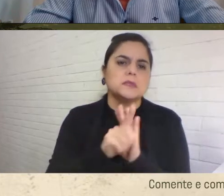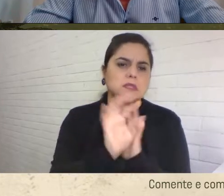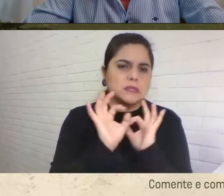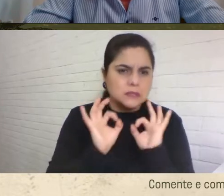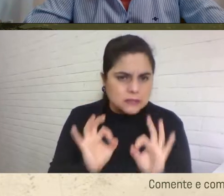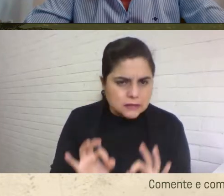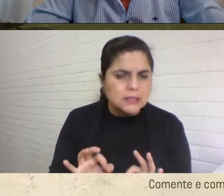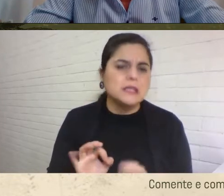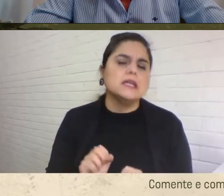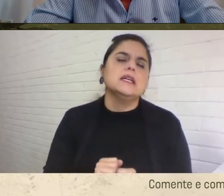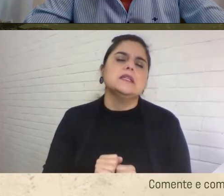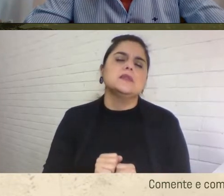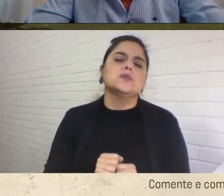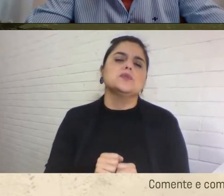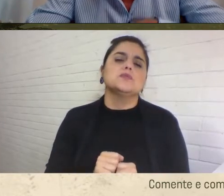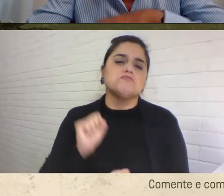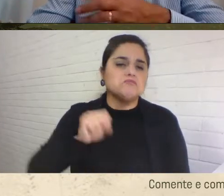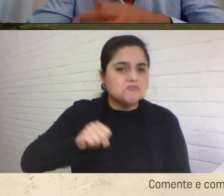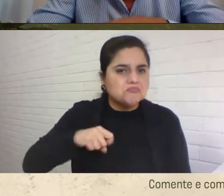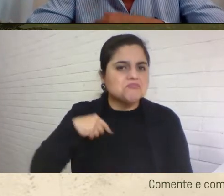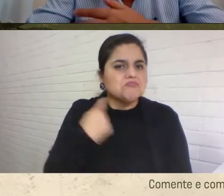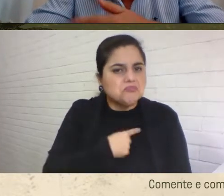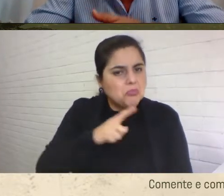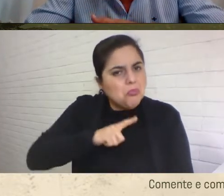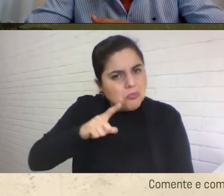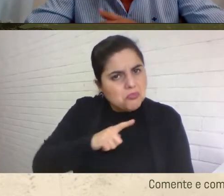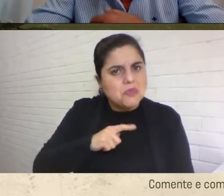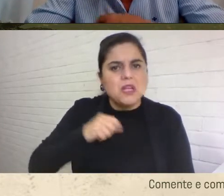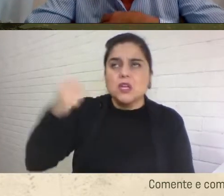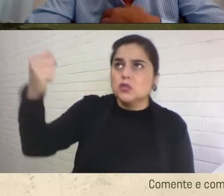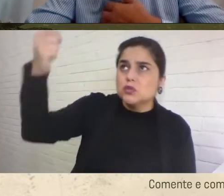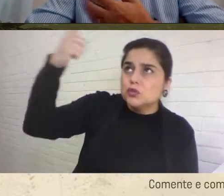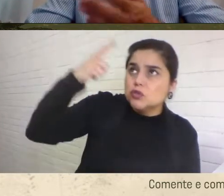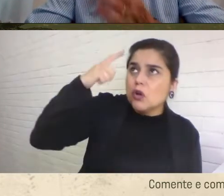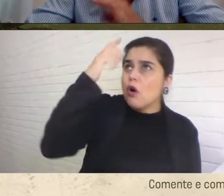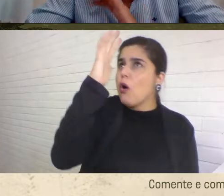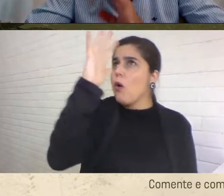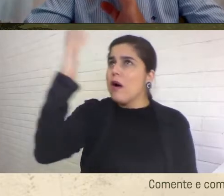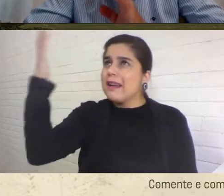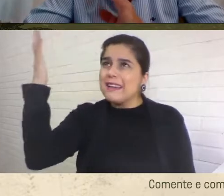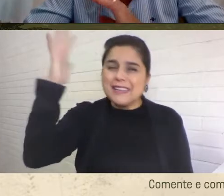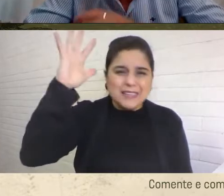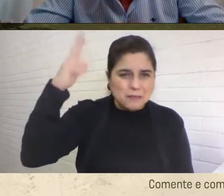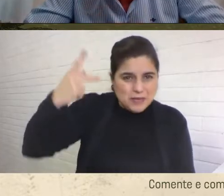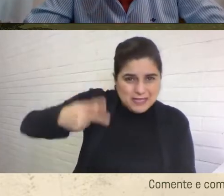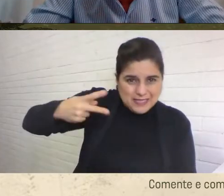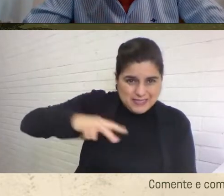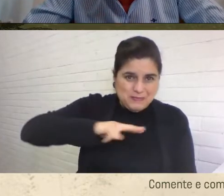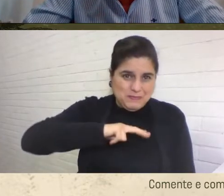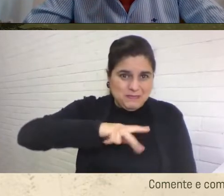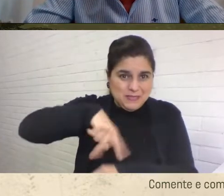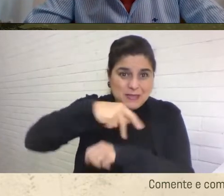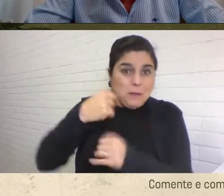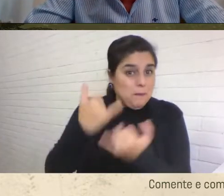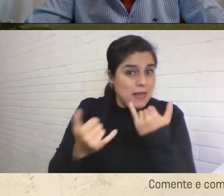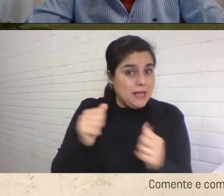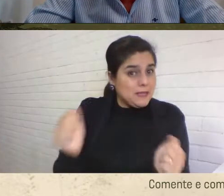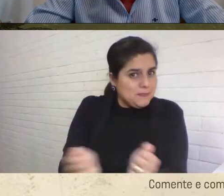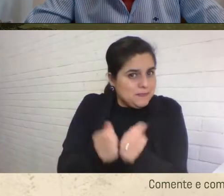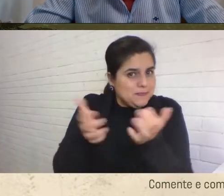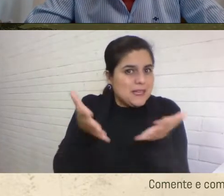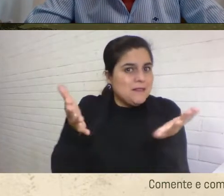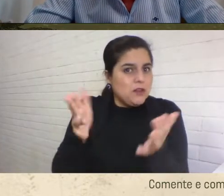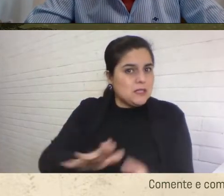temos circunstâncias de solo e de clima que parecem ser maravilhosas para o plantio da